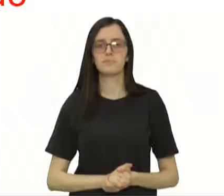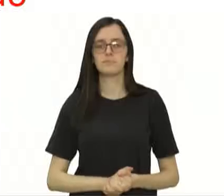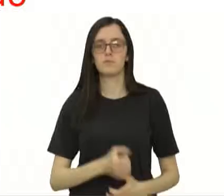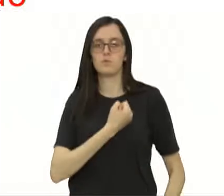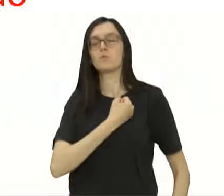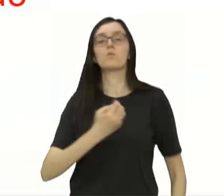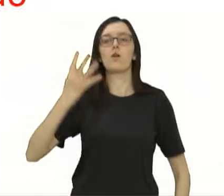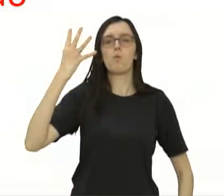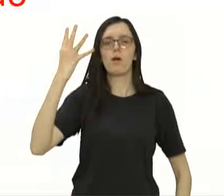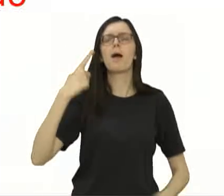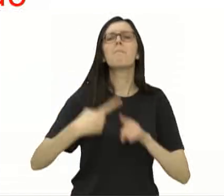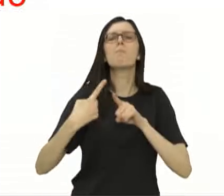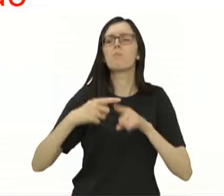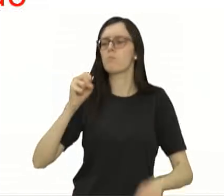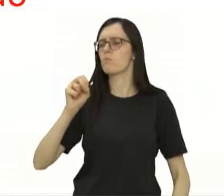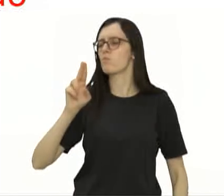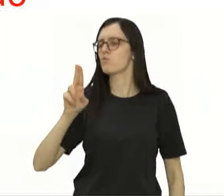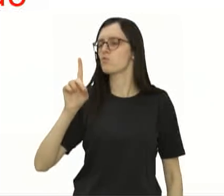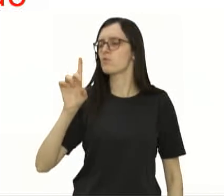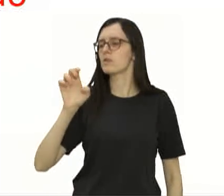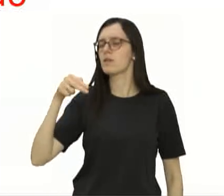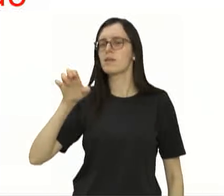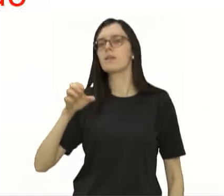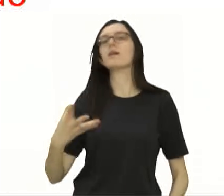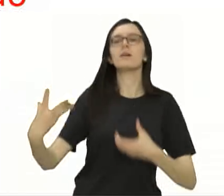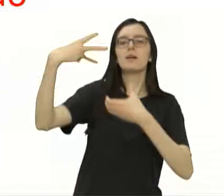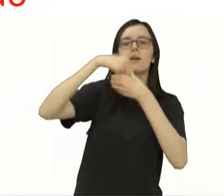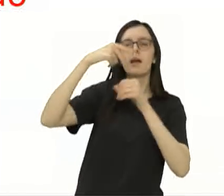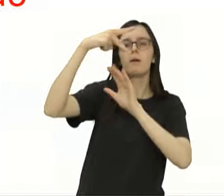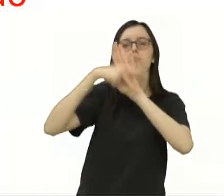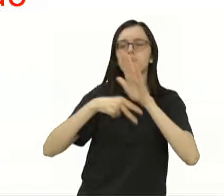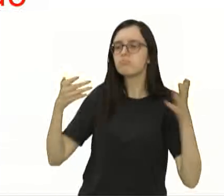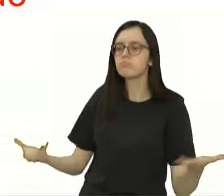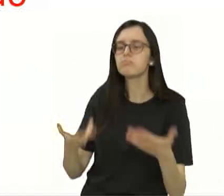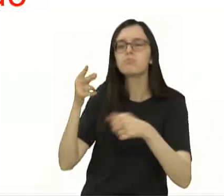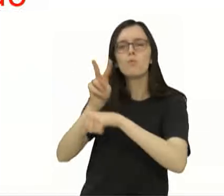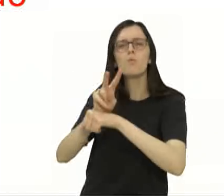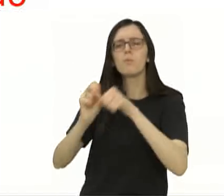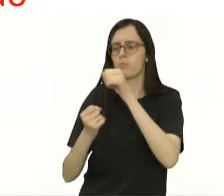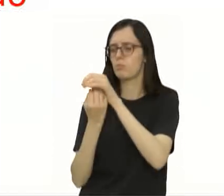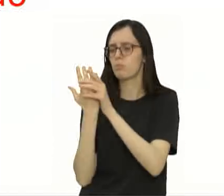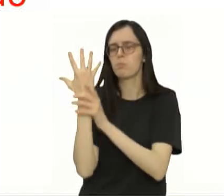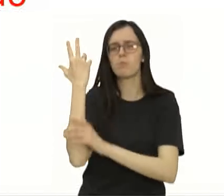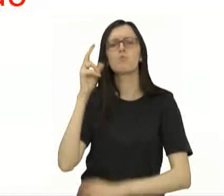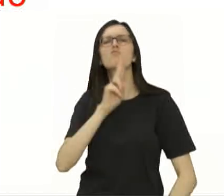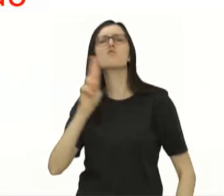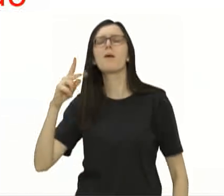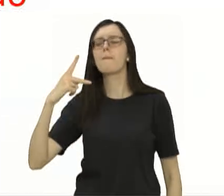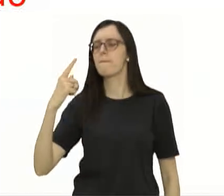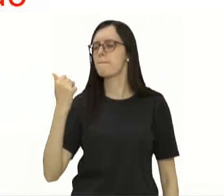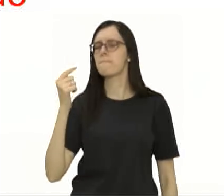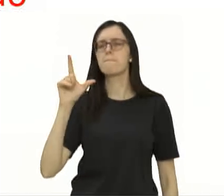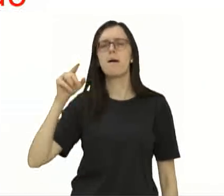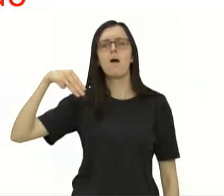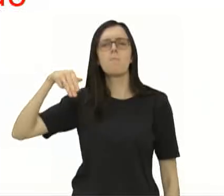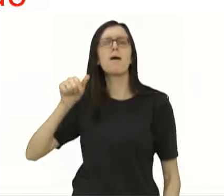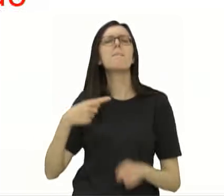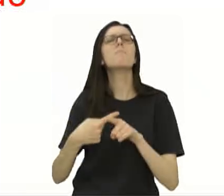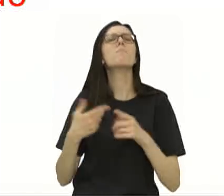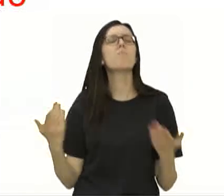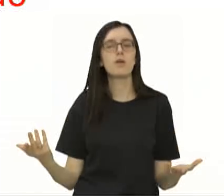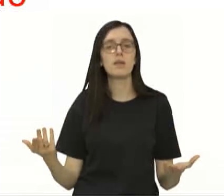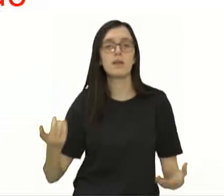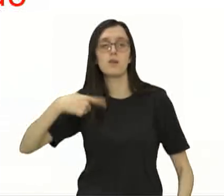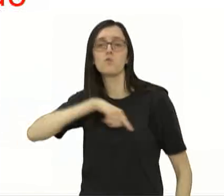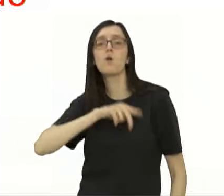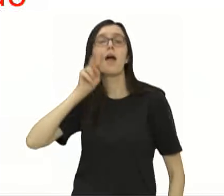Por que a SUDENE tem como um de seus projetos o incentivo ao cultivo da planta conhecida como palma forrageira? Aí nós